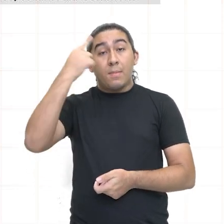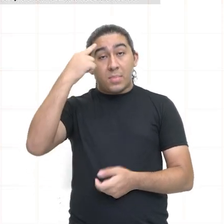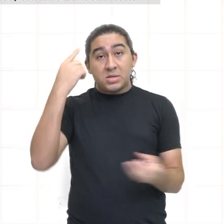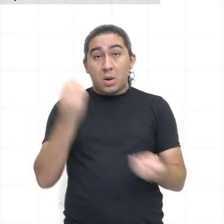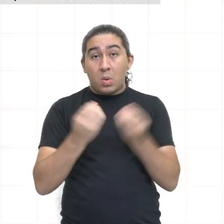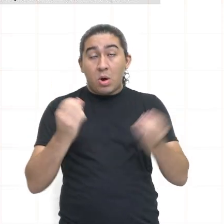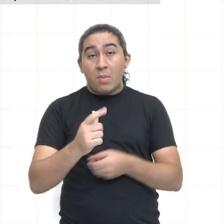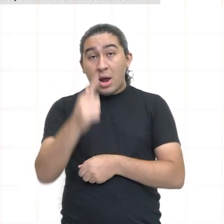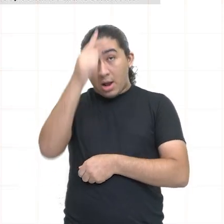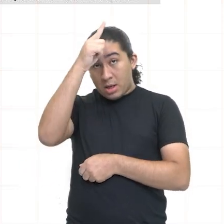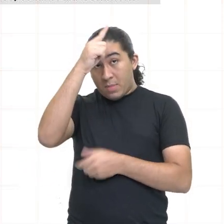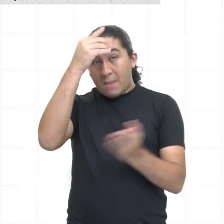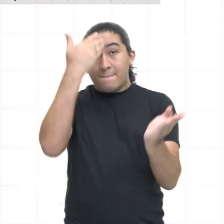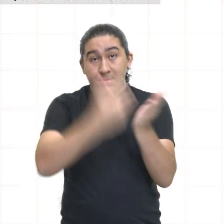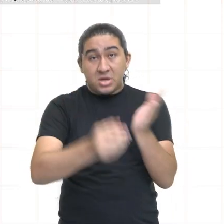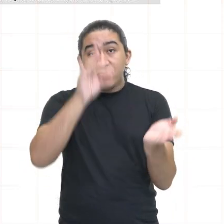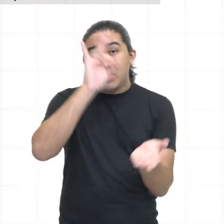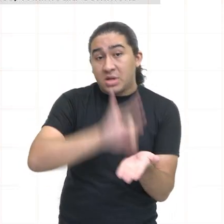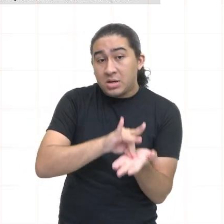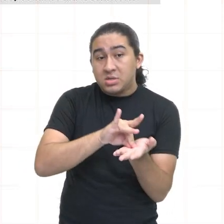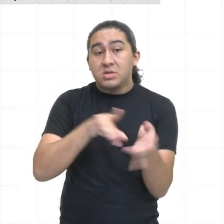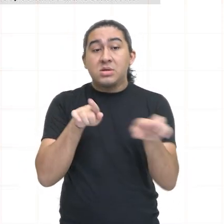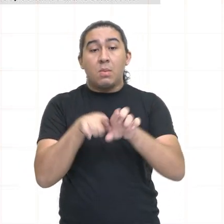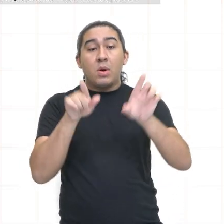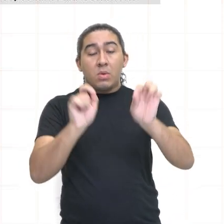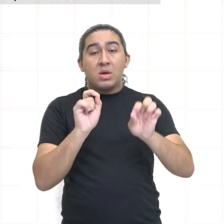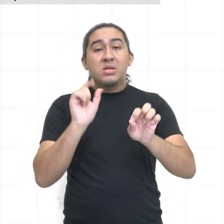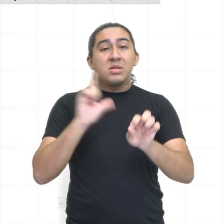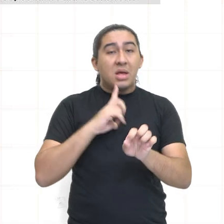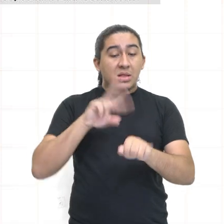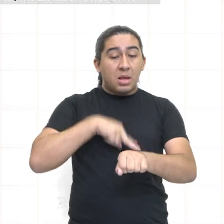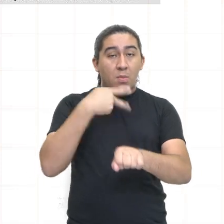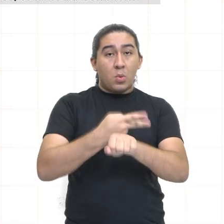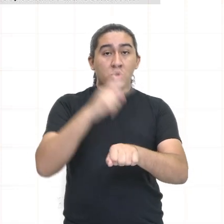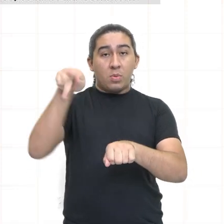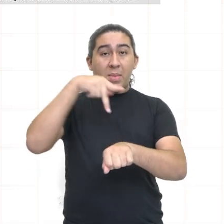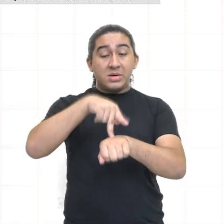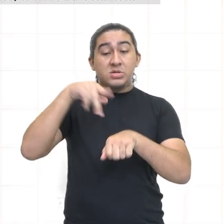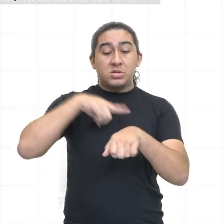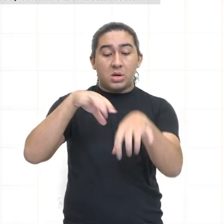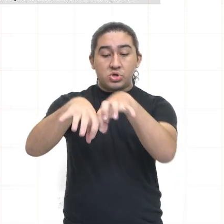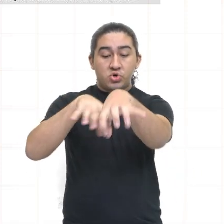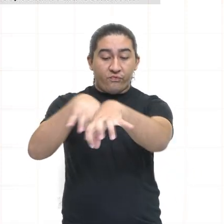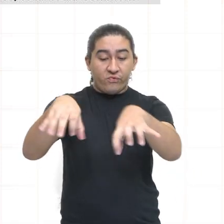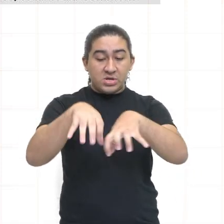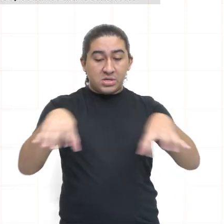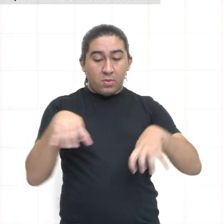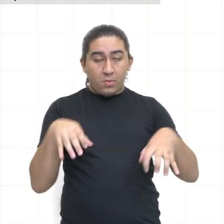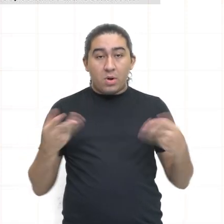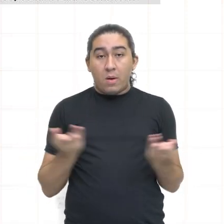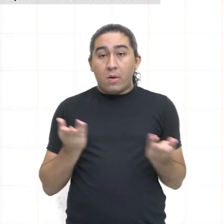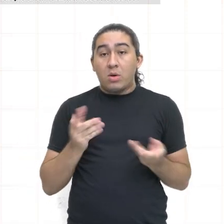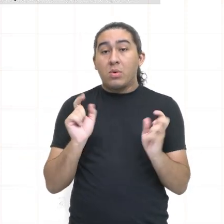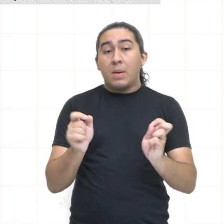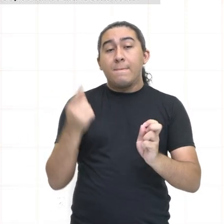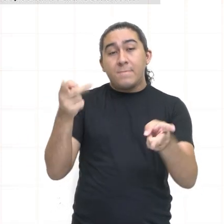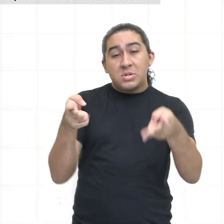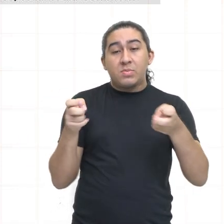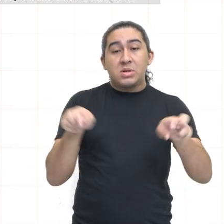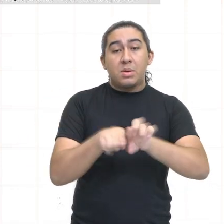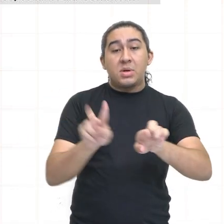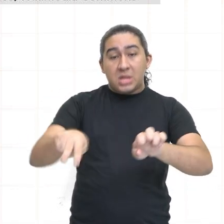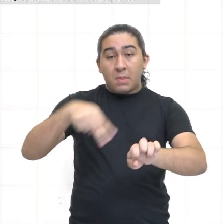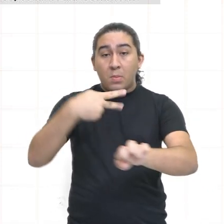a derrota final da Alemanha e sua consequente divisão. Vamos observar também a organização